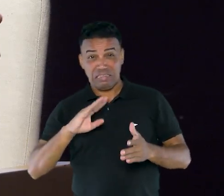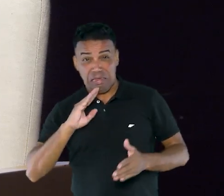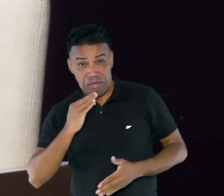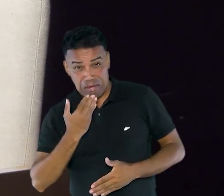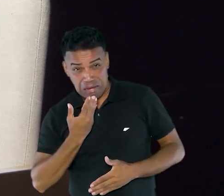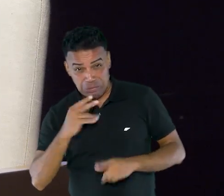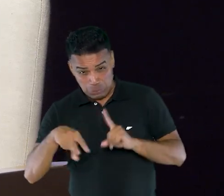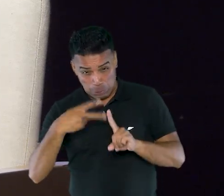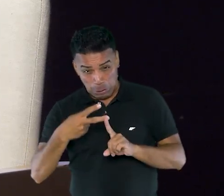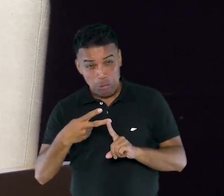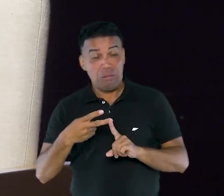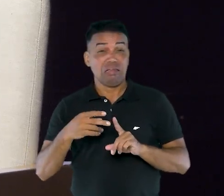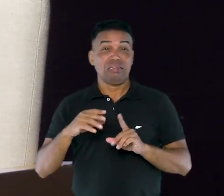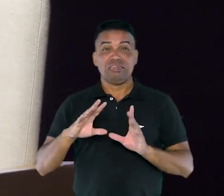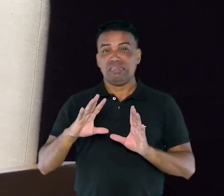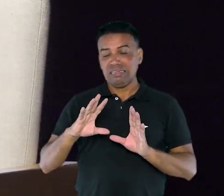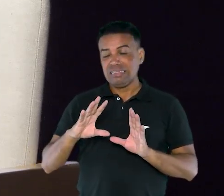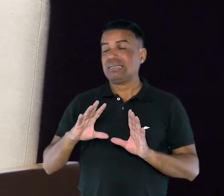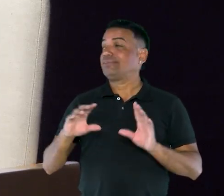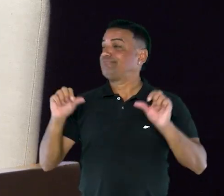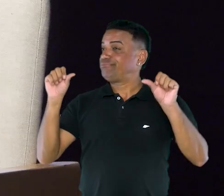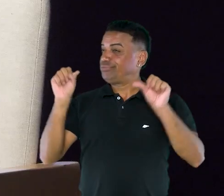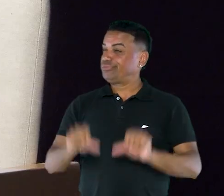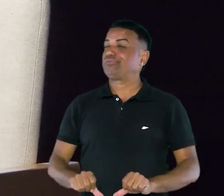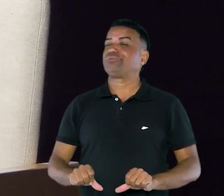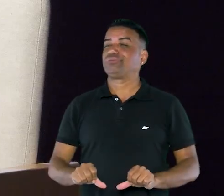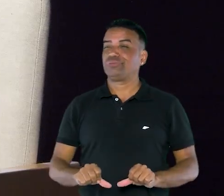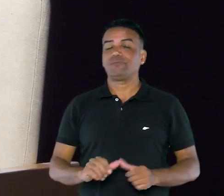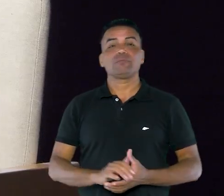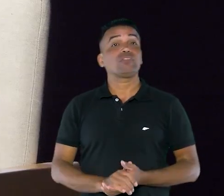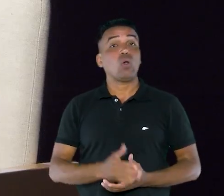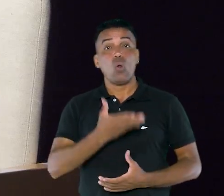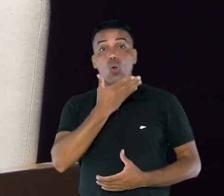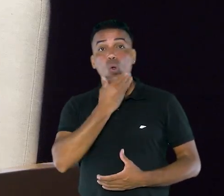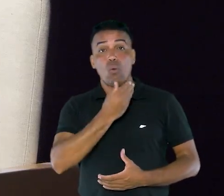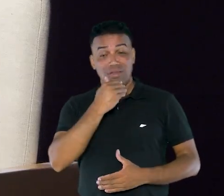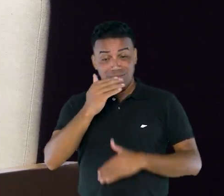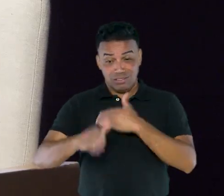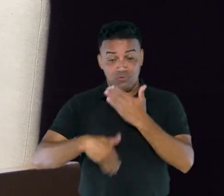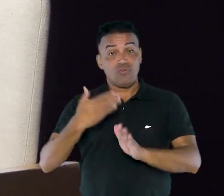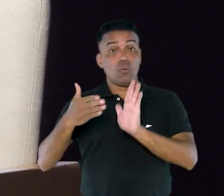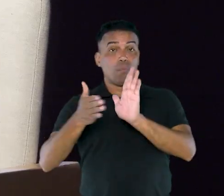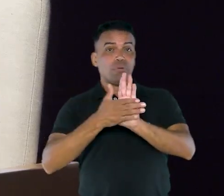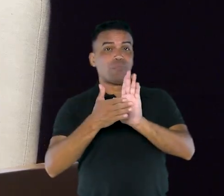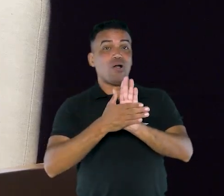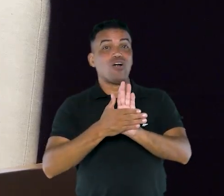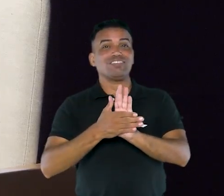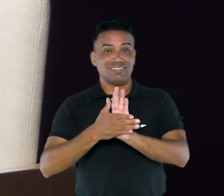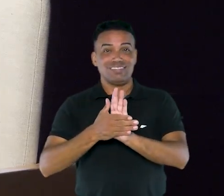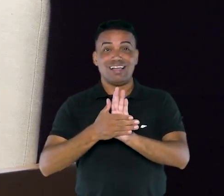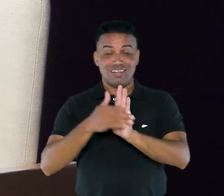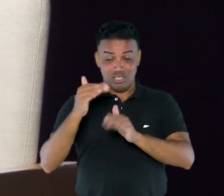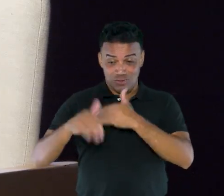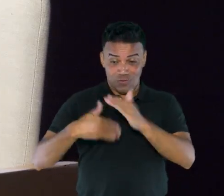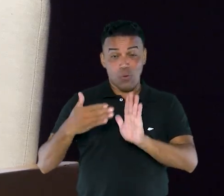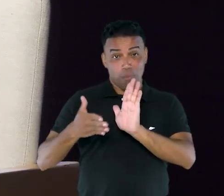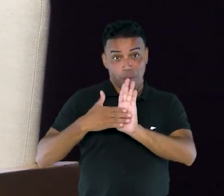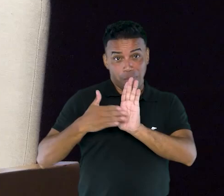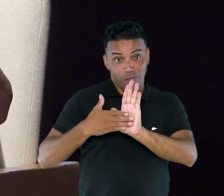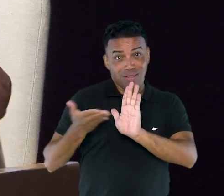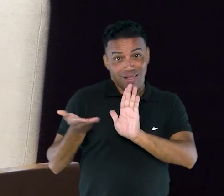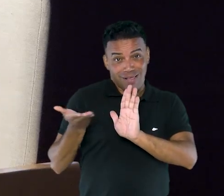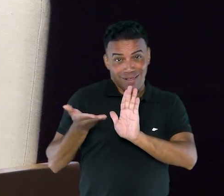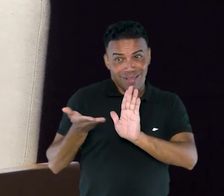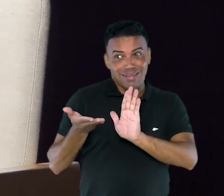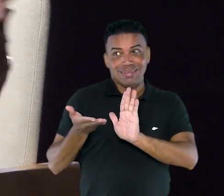dá tudo errado. O organismo é inviável. Aí o cara desenvolveu um programa que diz, agora a gente sabe tudo. Como é